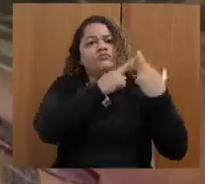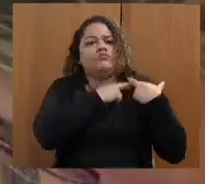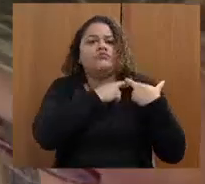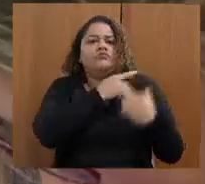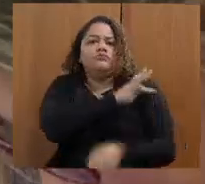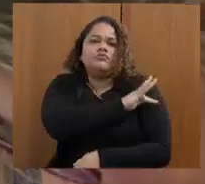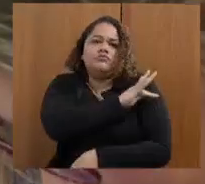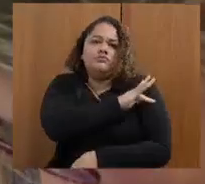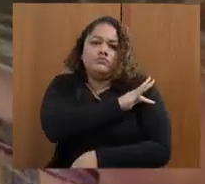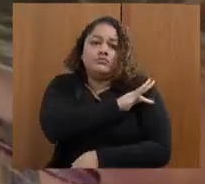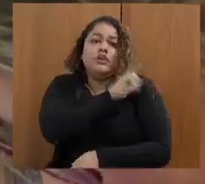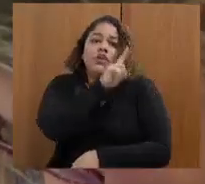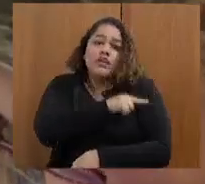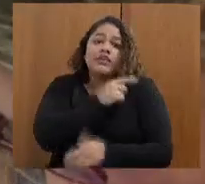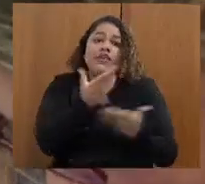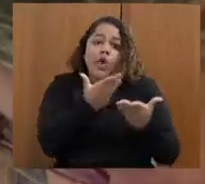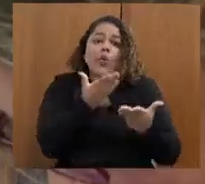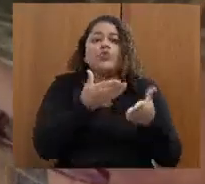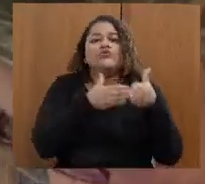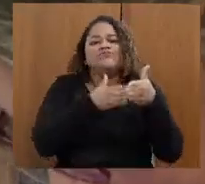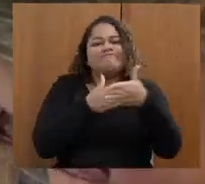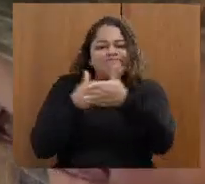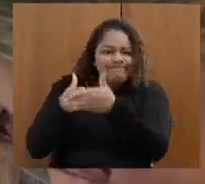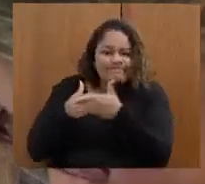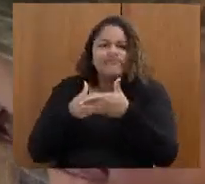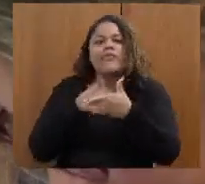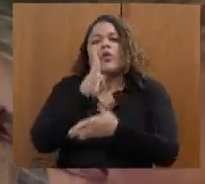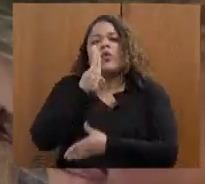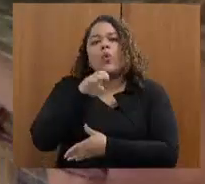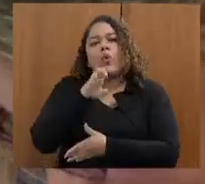caminhos na educação básica